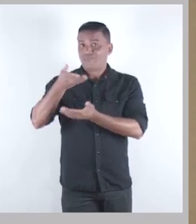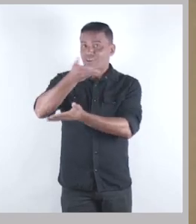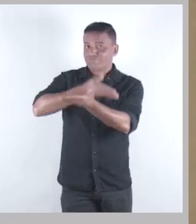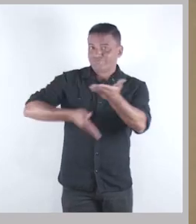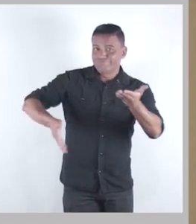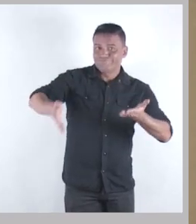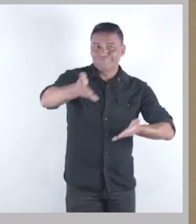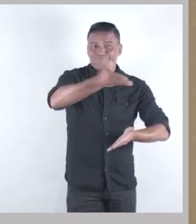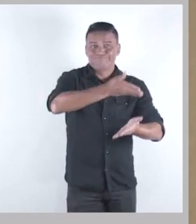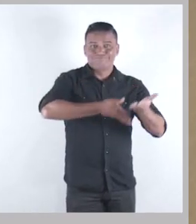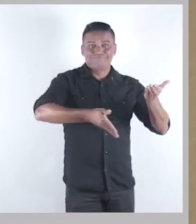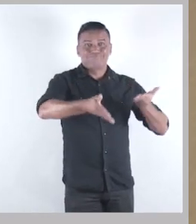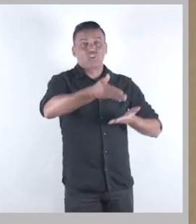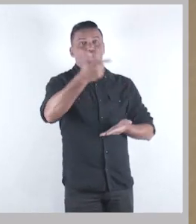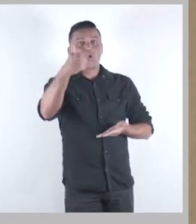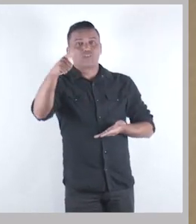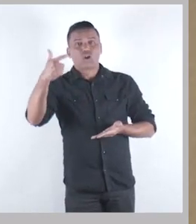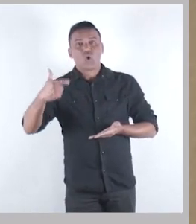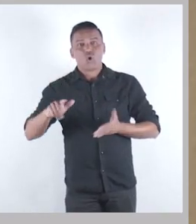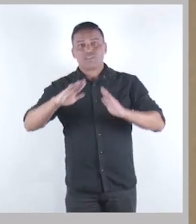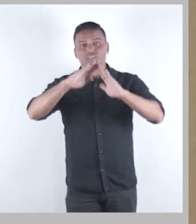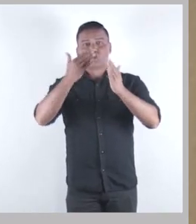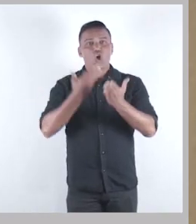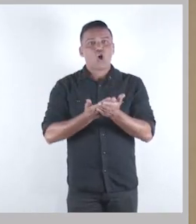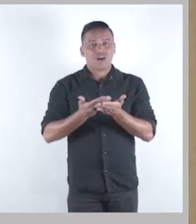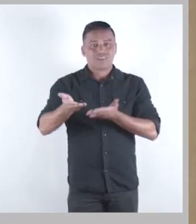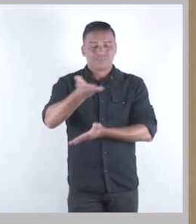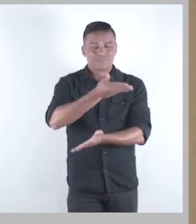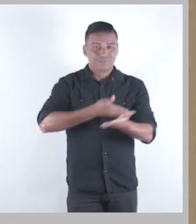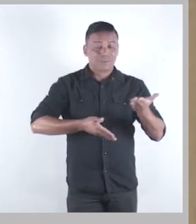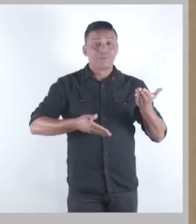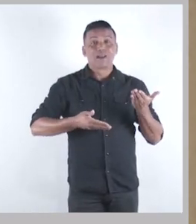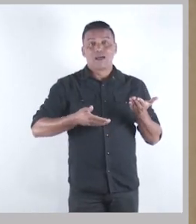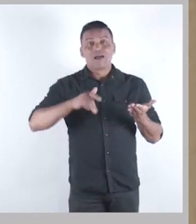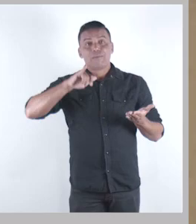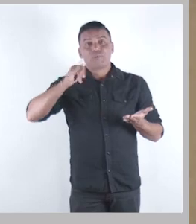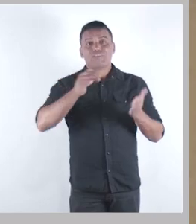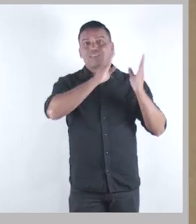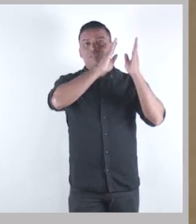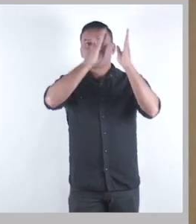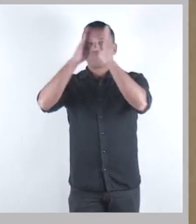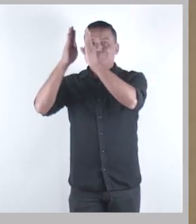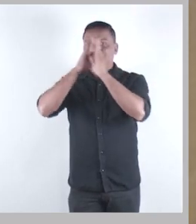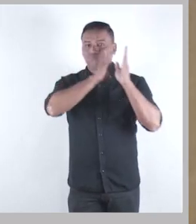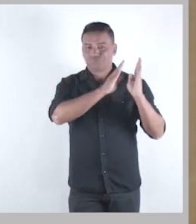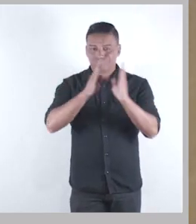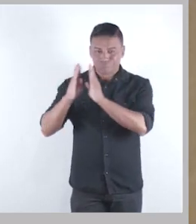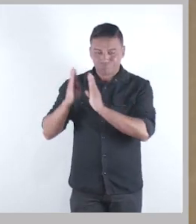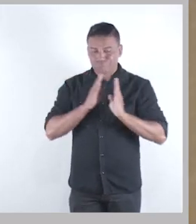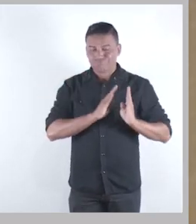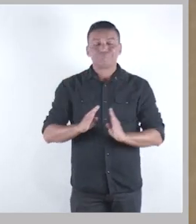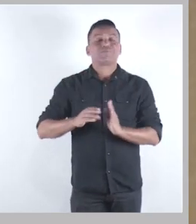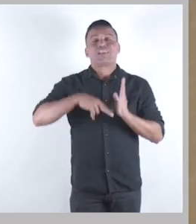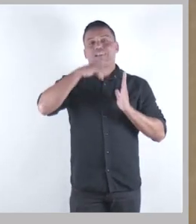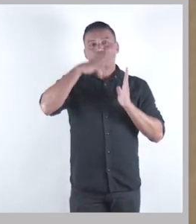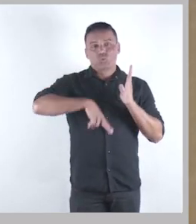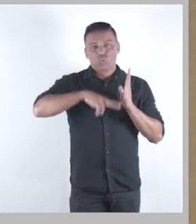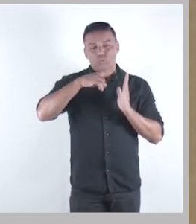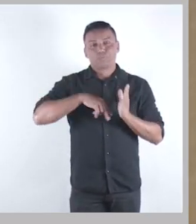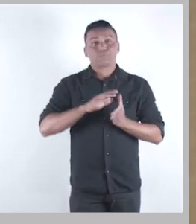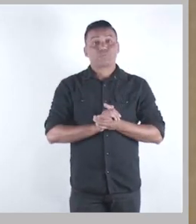com as escolas ao seu redor para usufruírem da leitura. Além de uma outra linha que nós